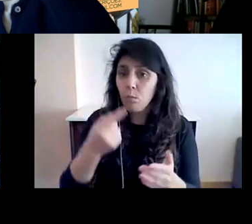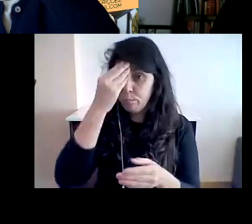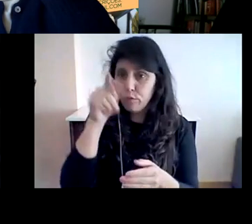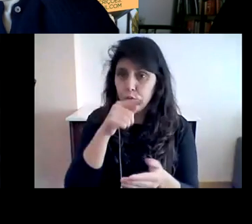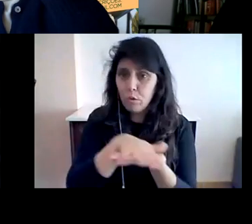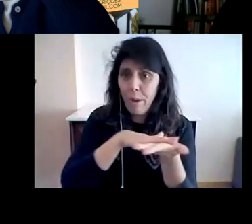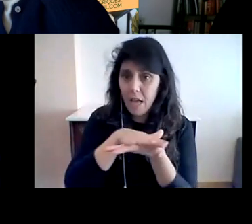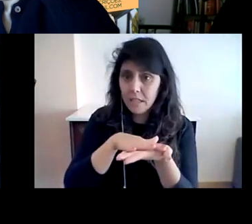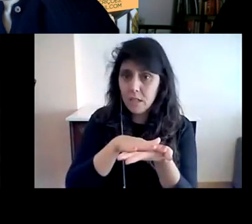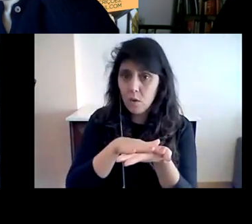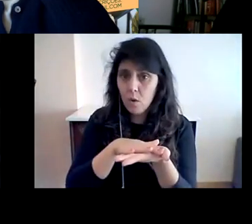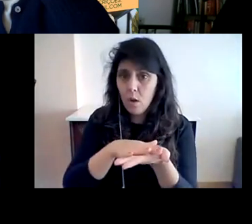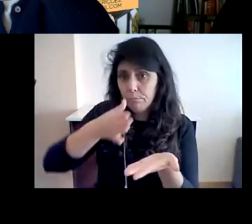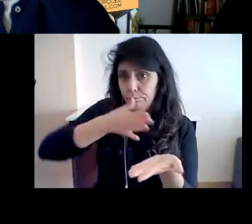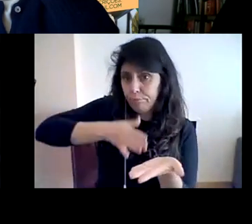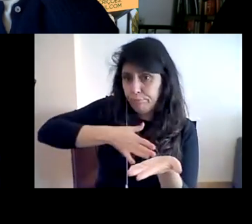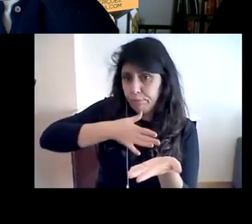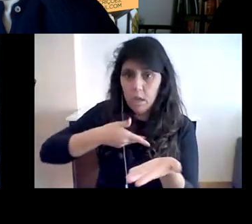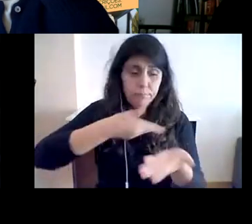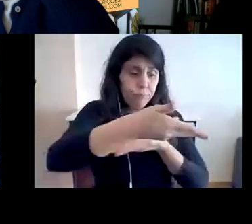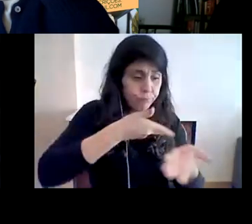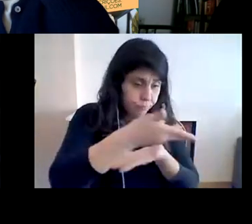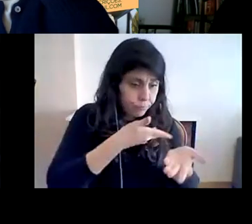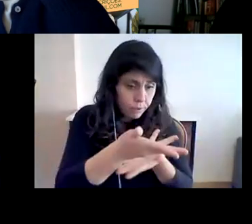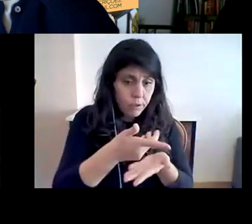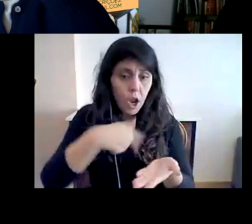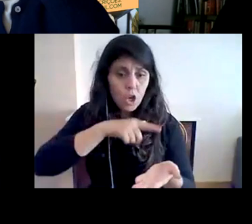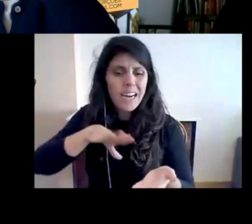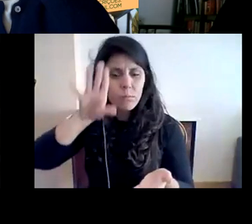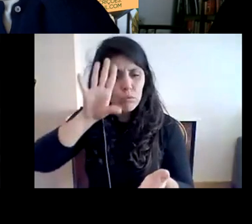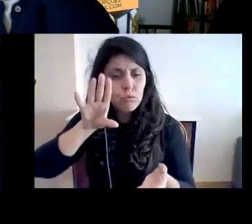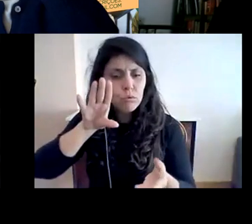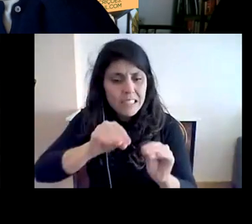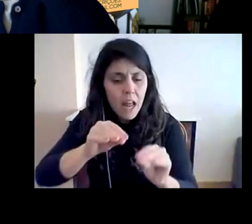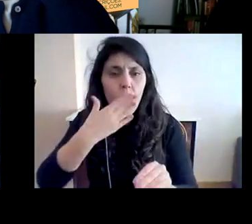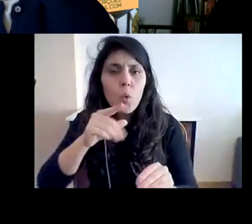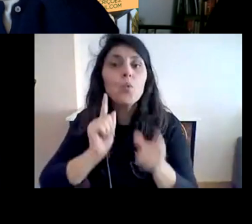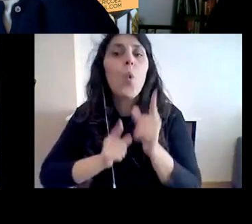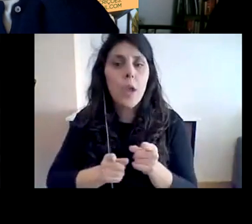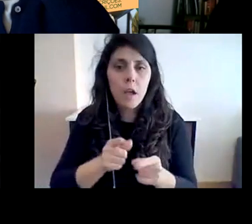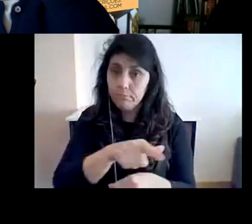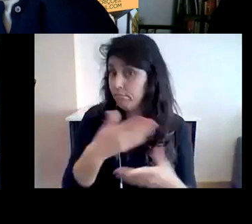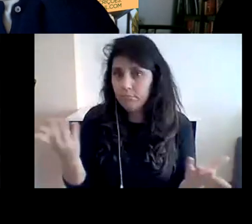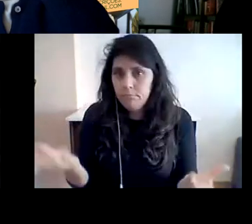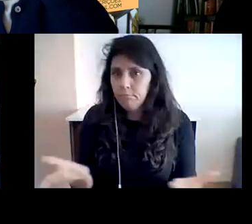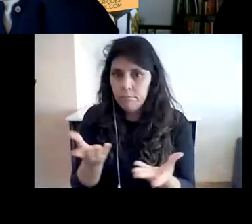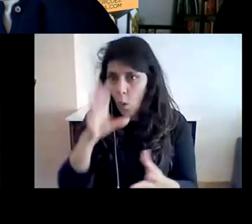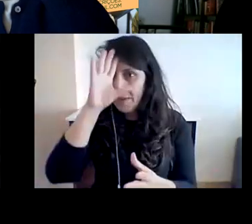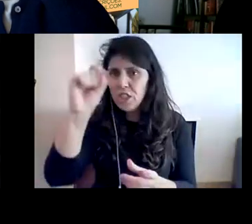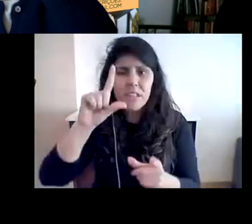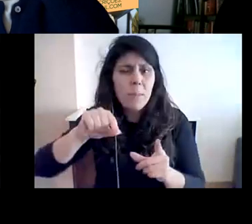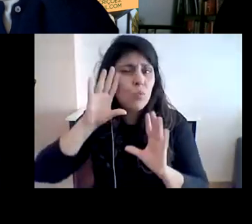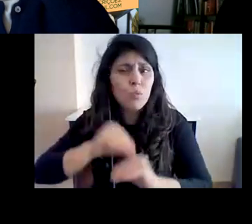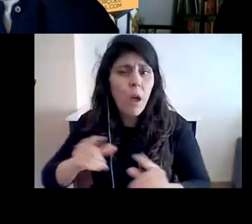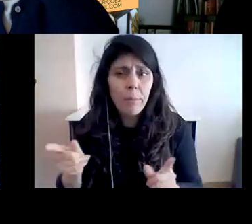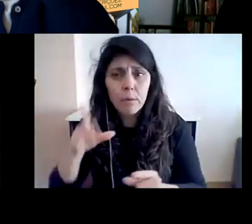falar comigo, não é? Que nós conseguimos falar uns com os outros. E vamos afinal o que é que nós queremos com esses alunos. E o que o Ministério também sabe o que é que quer, porque o Ministério, por vezes, parece que não sabe bem o que é que quer